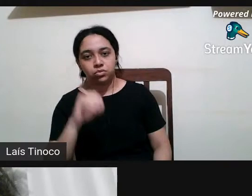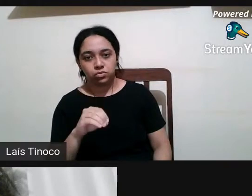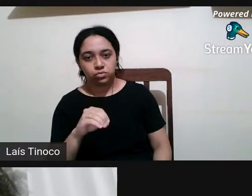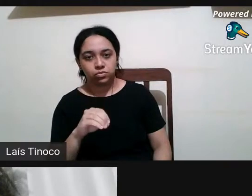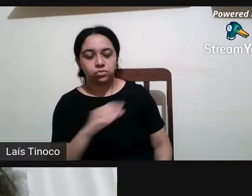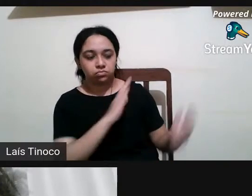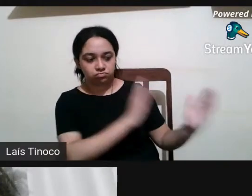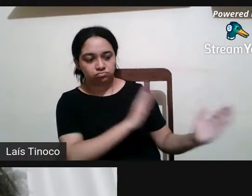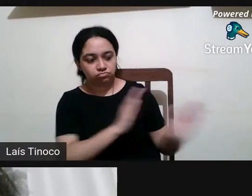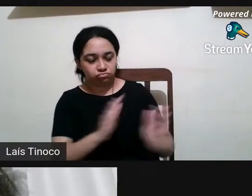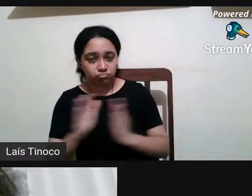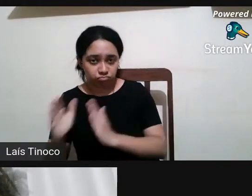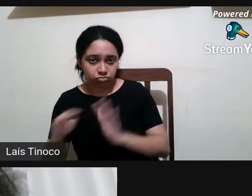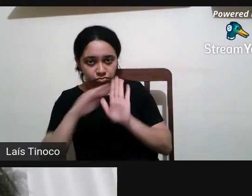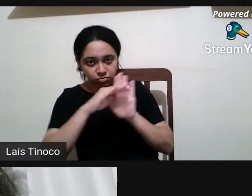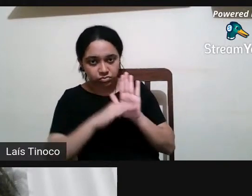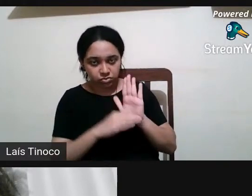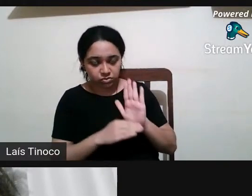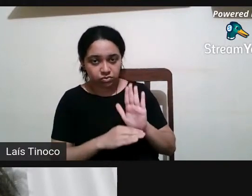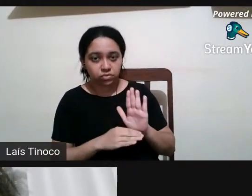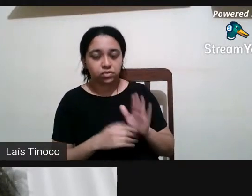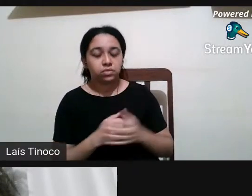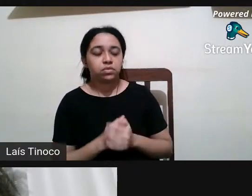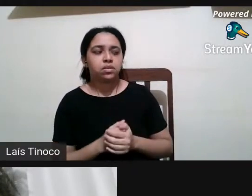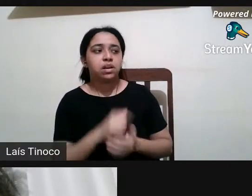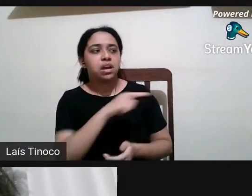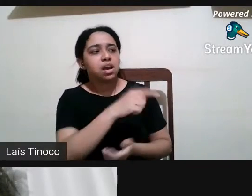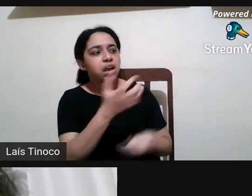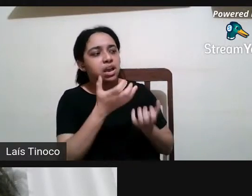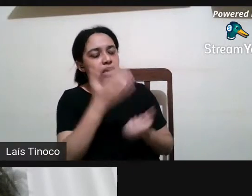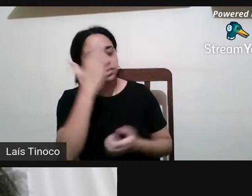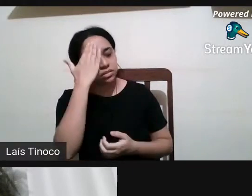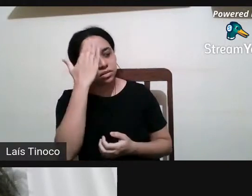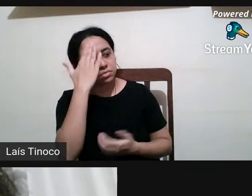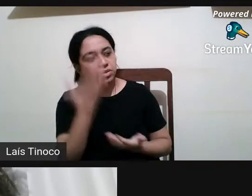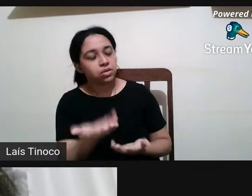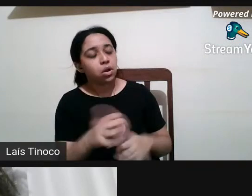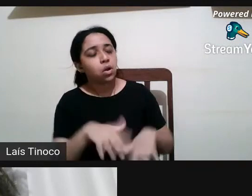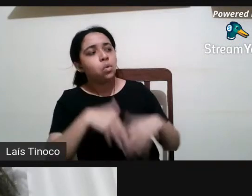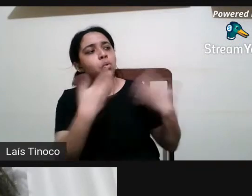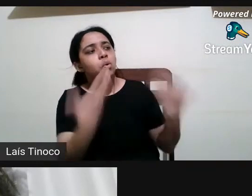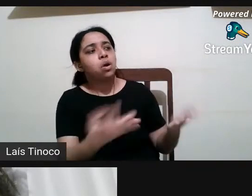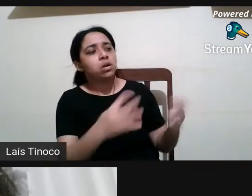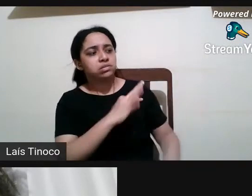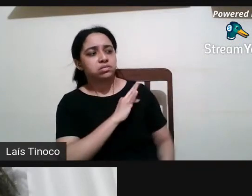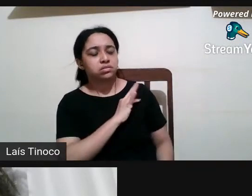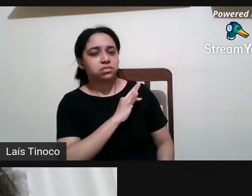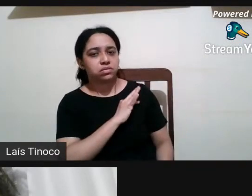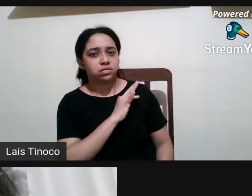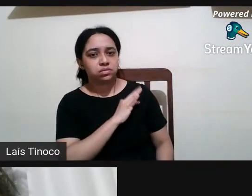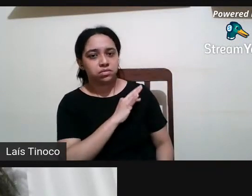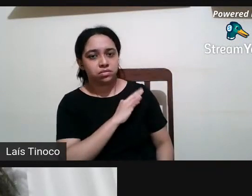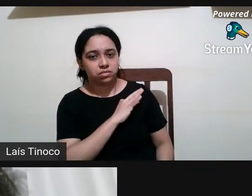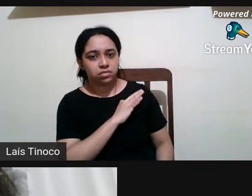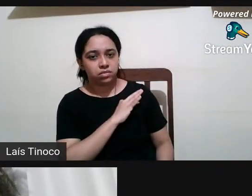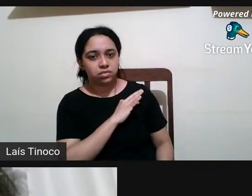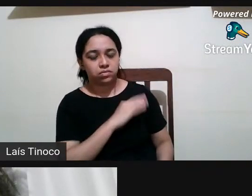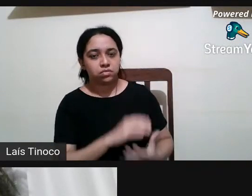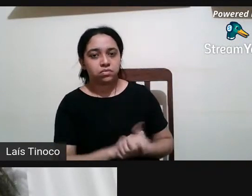que tu falou da extração. No caso aqui, ele quer saber depois a parte da técnica da